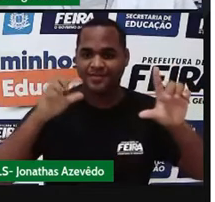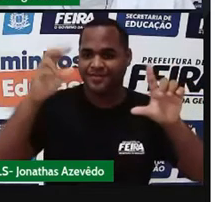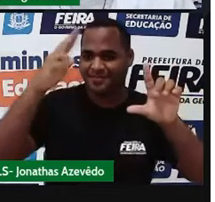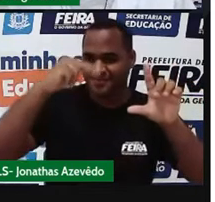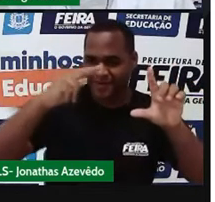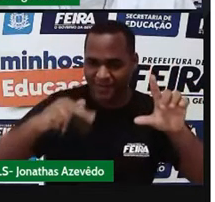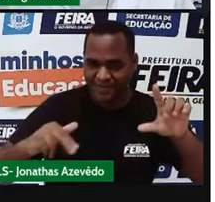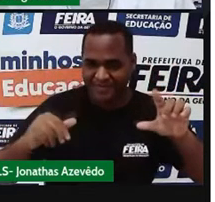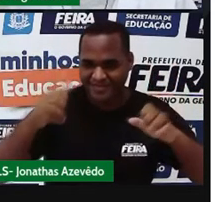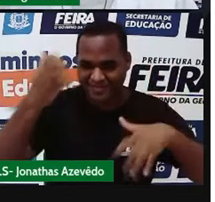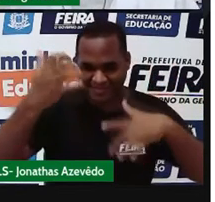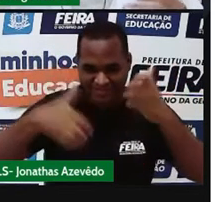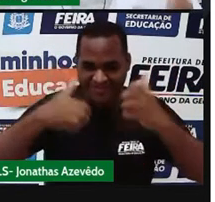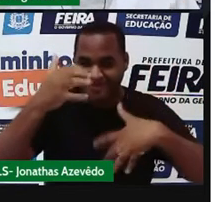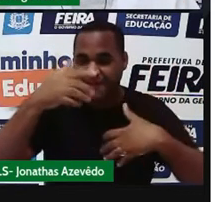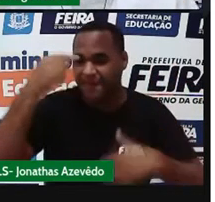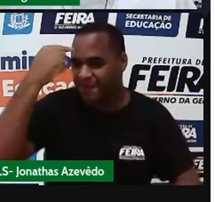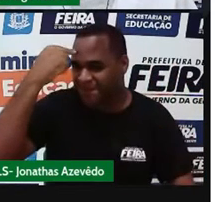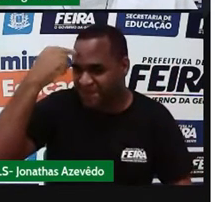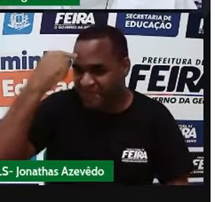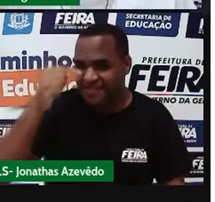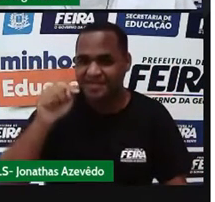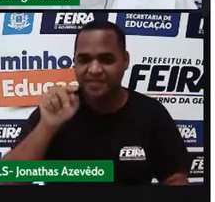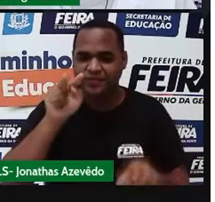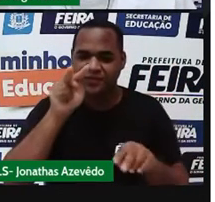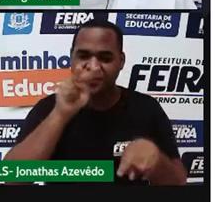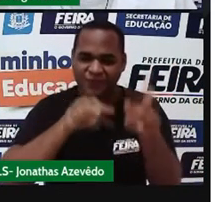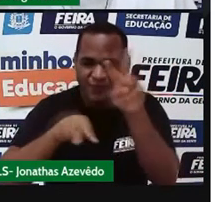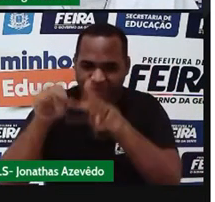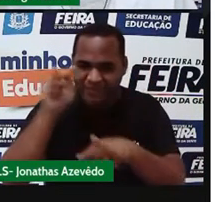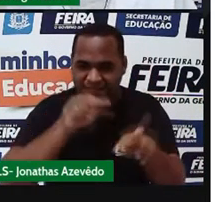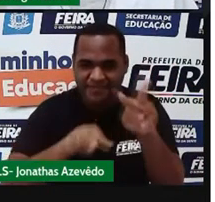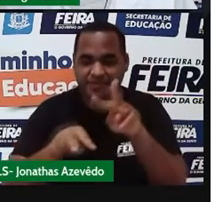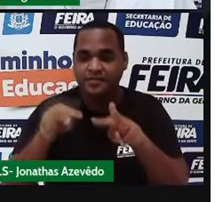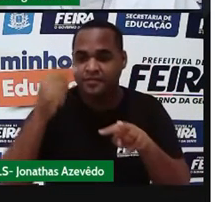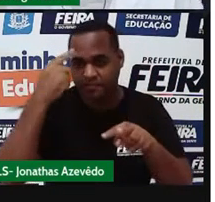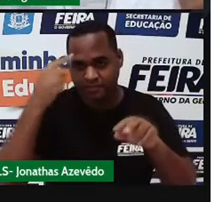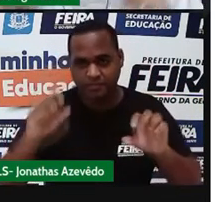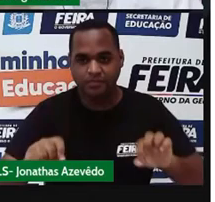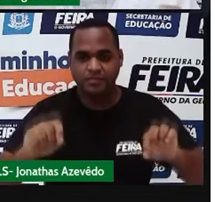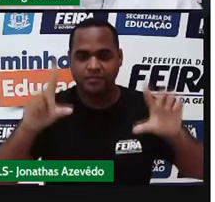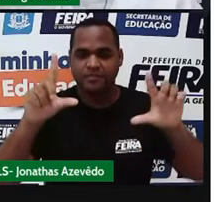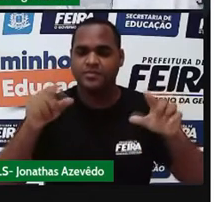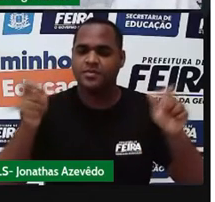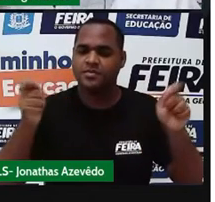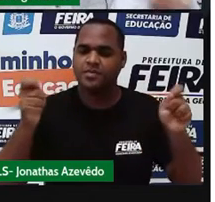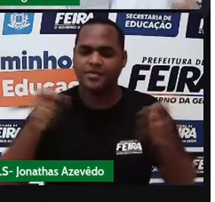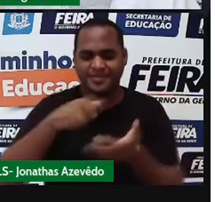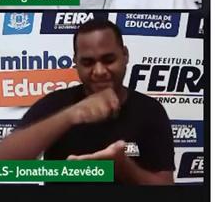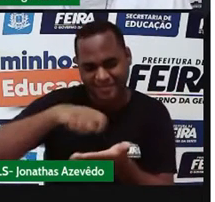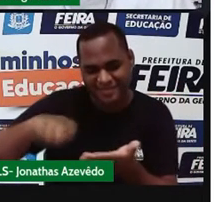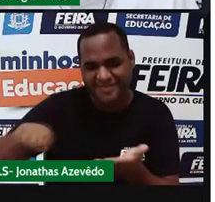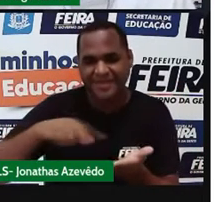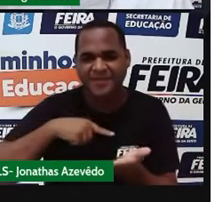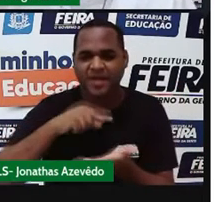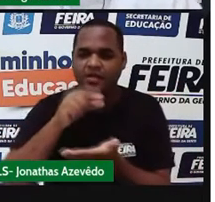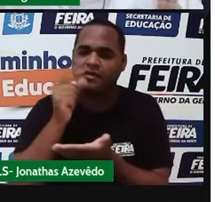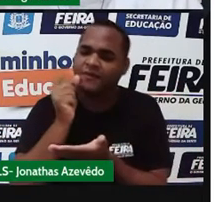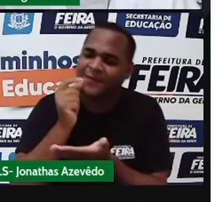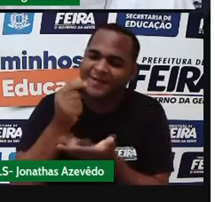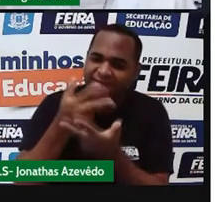lousa digital Vamos pensar assim loja virtual na verdade né é onde a gente pode escrever rabiscar